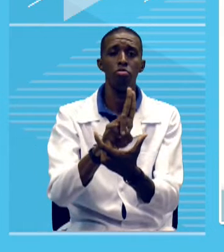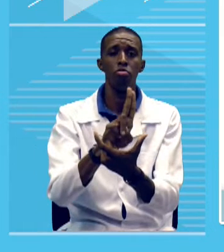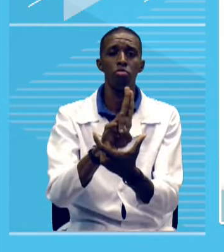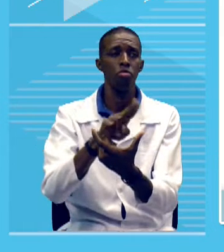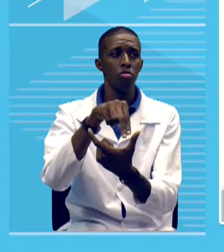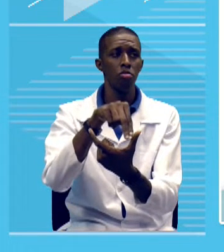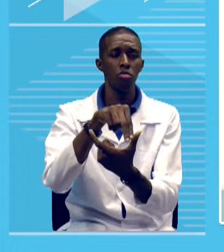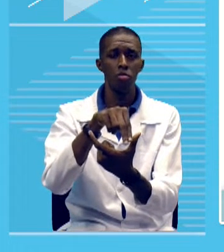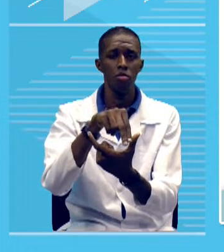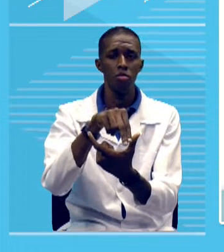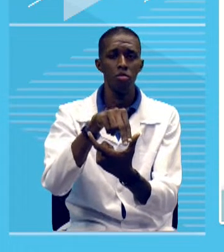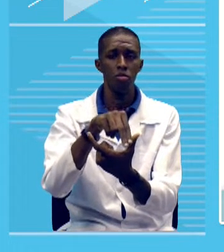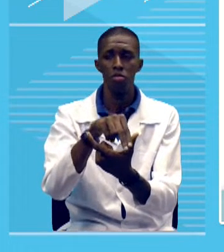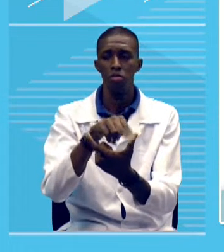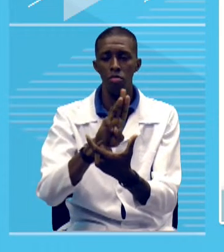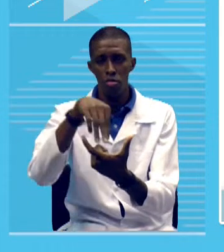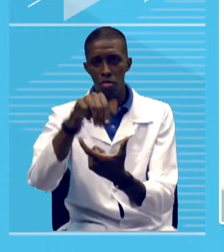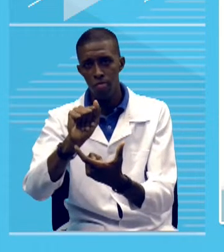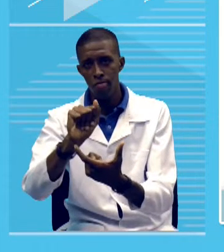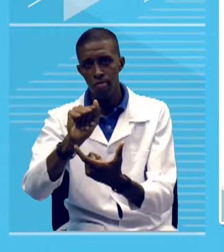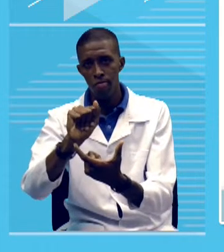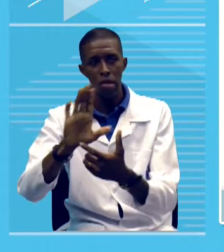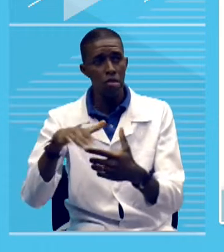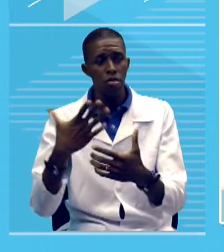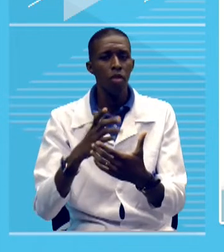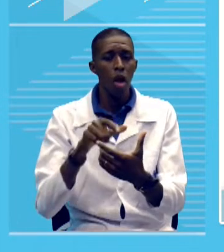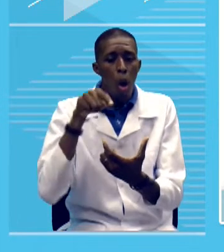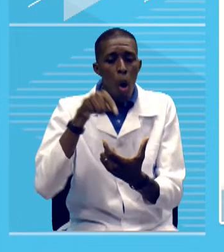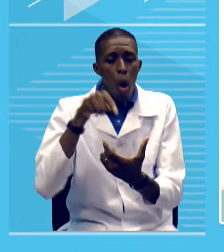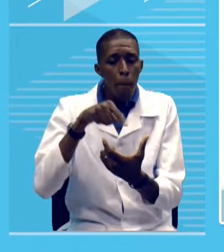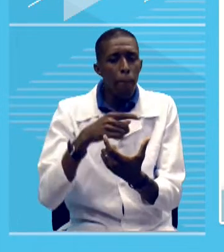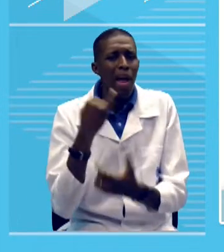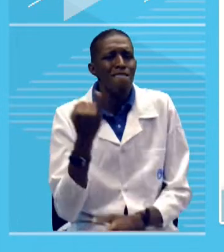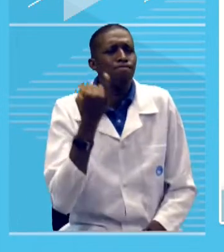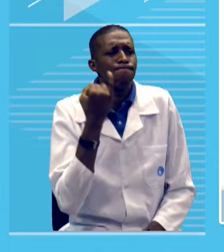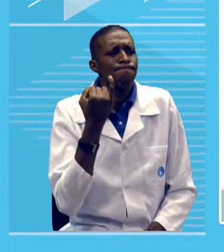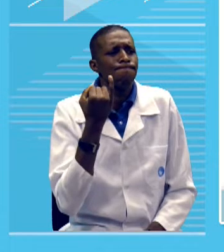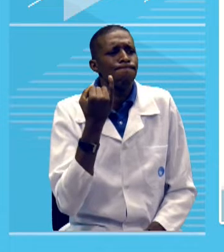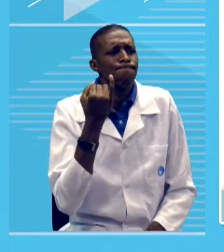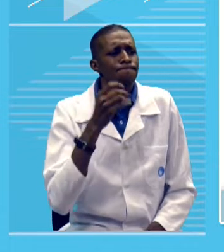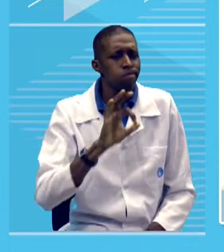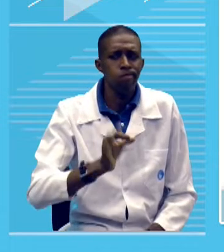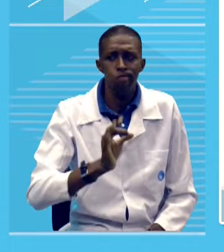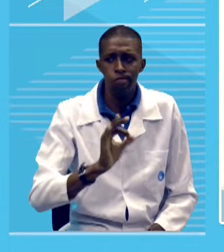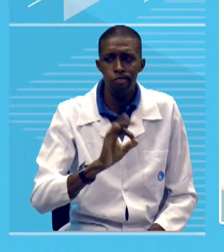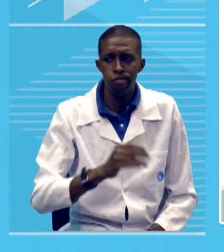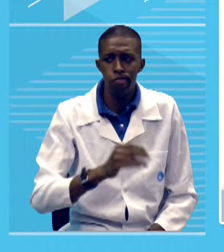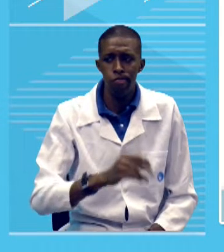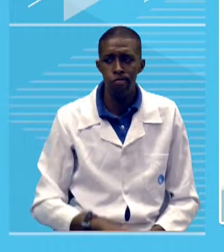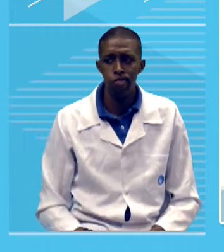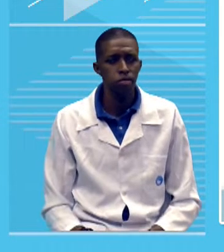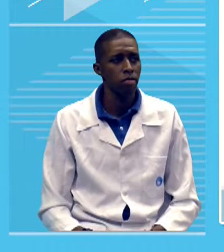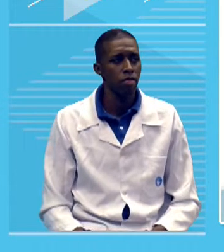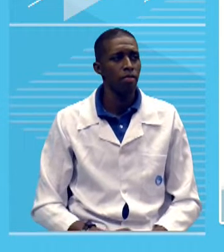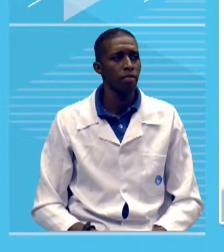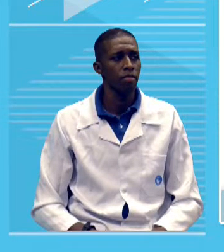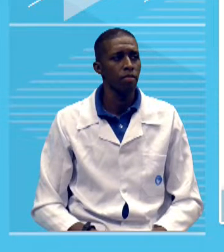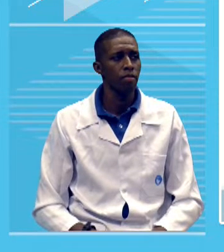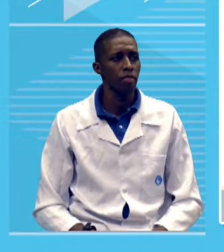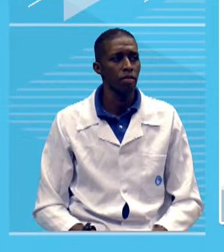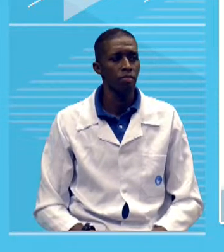vai dizer que nunca ouviu falar não tô esperando para vocês hoje então tem uma muito interessante o win2000 oi